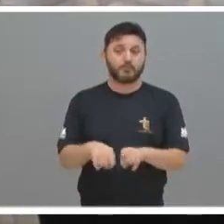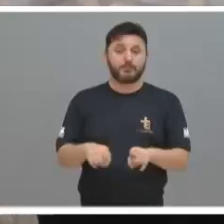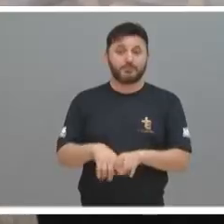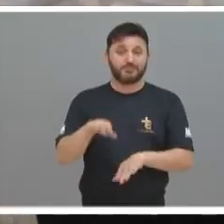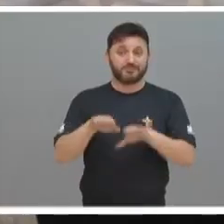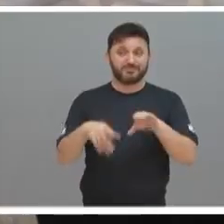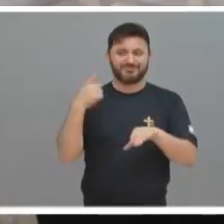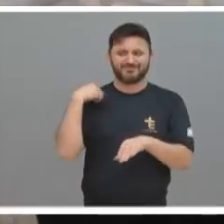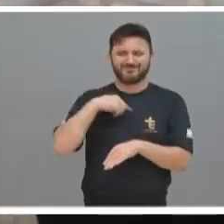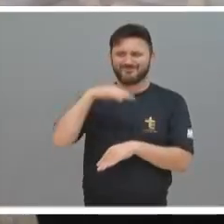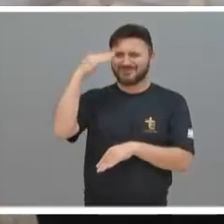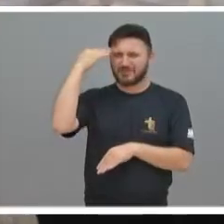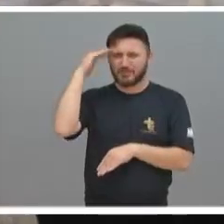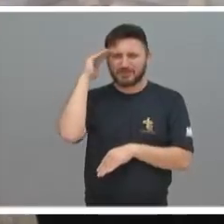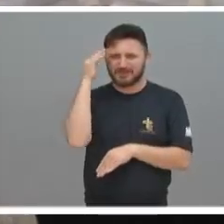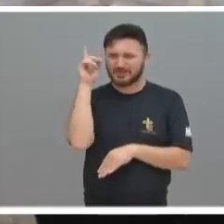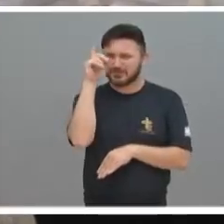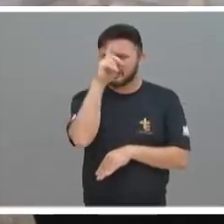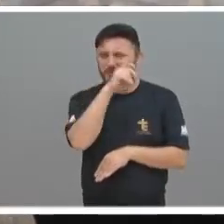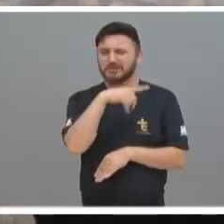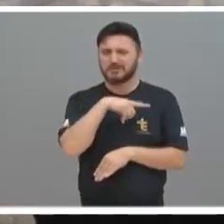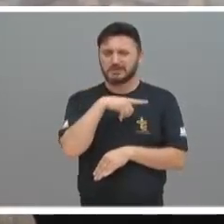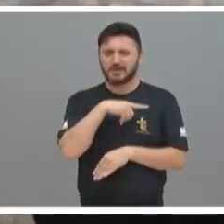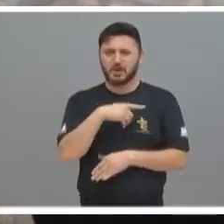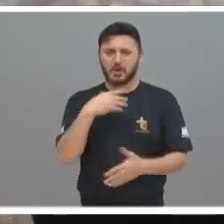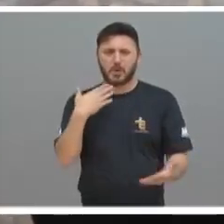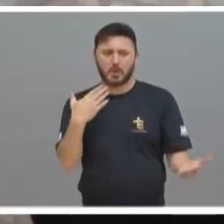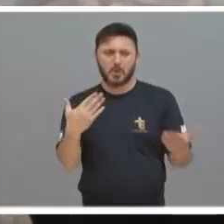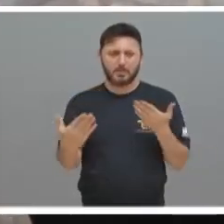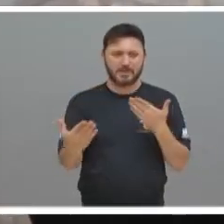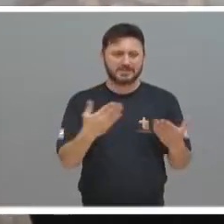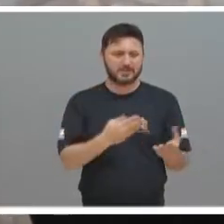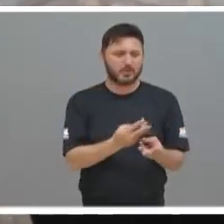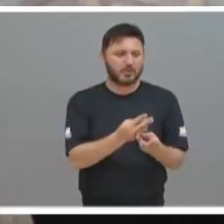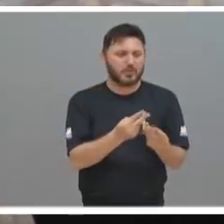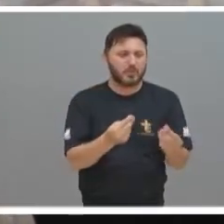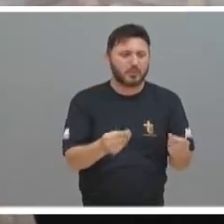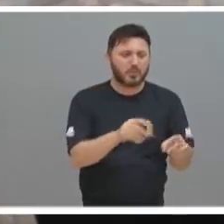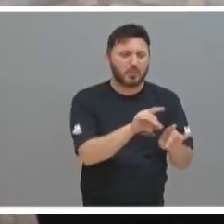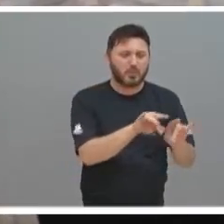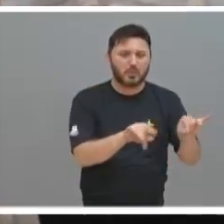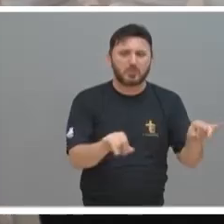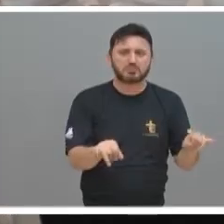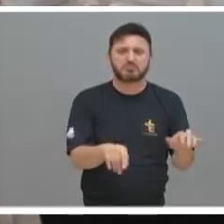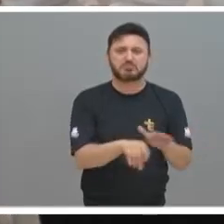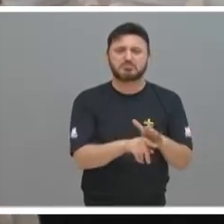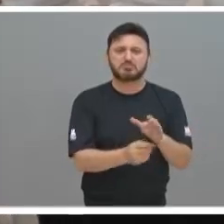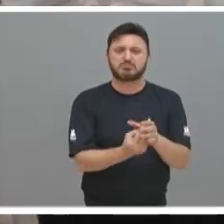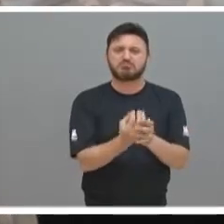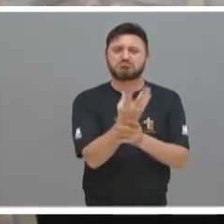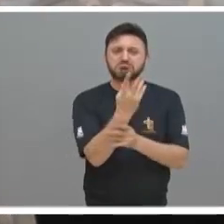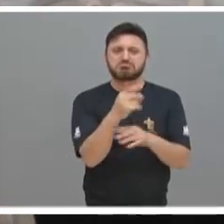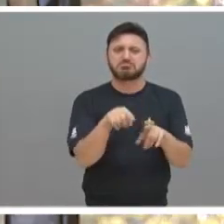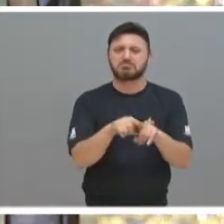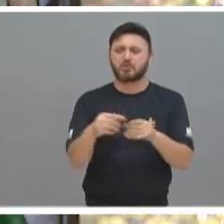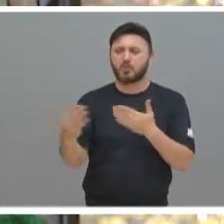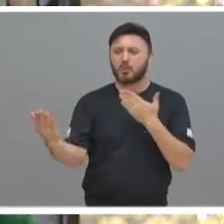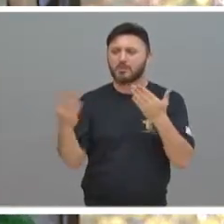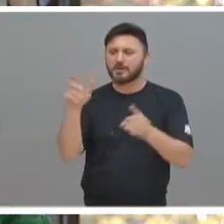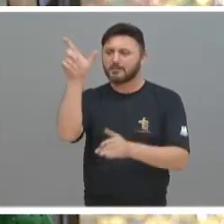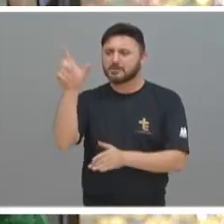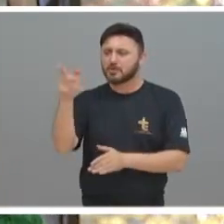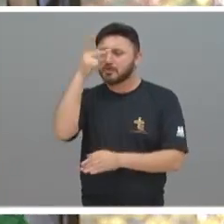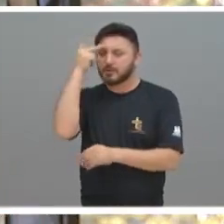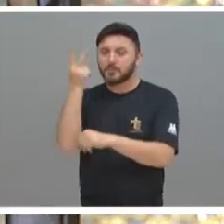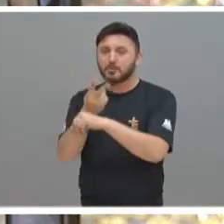temos de compreender, comparando ao grão de mostarda, ao fermento, ao... comparando como alguém que sai à